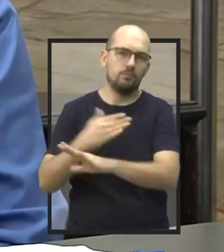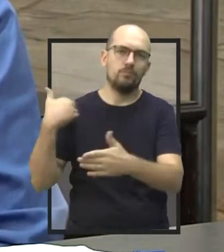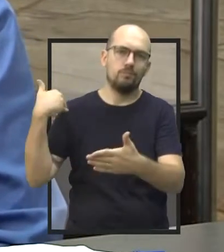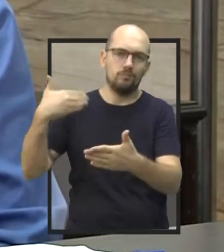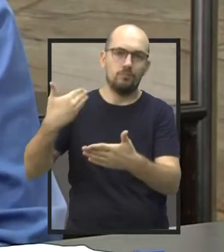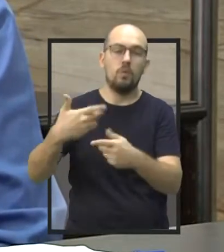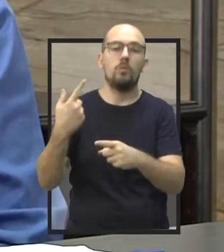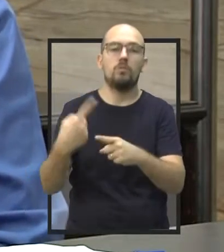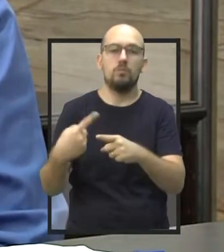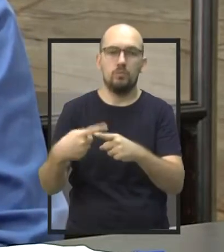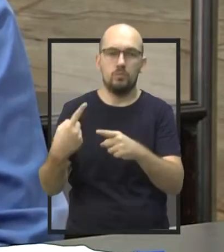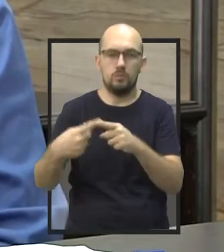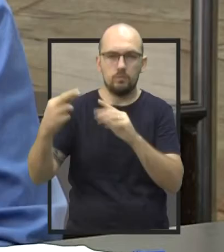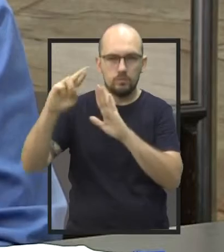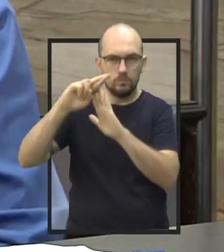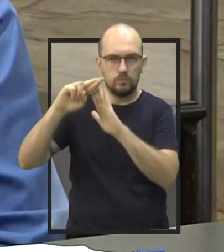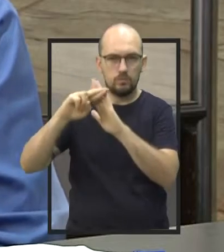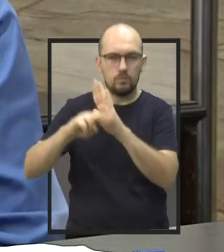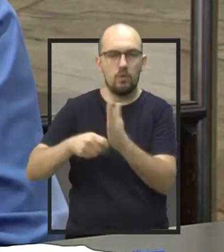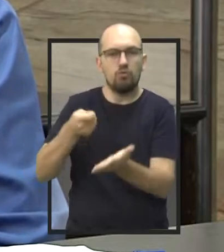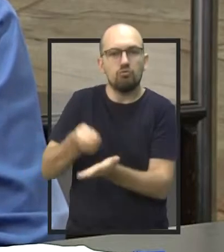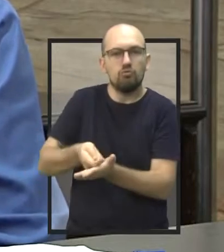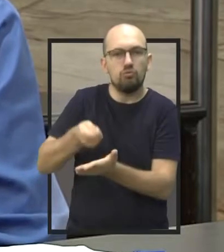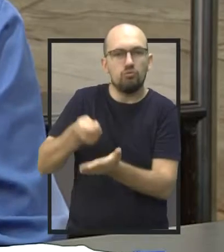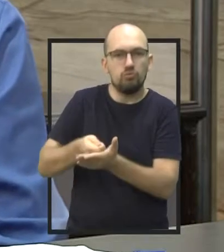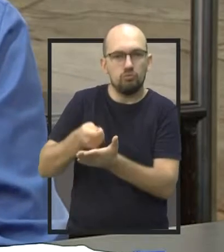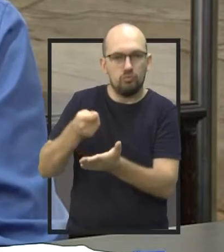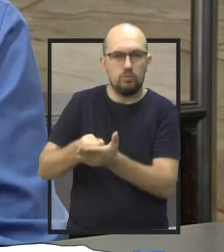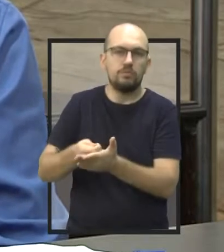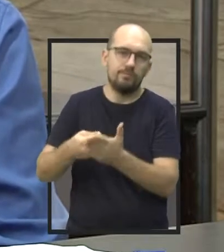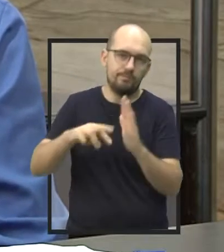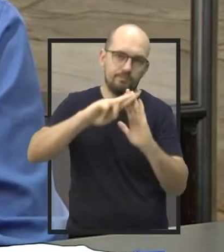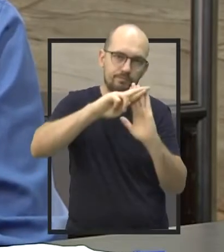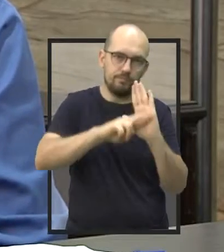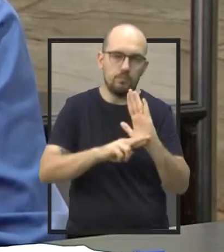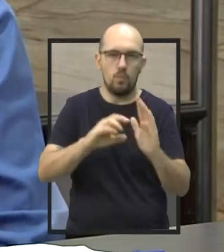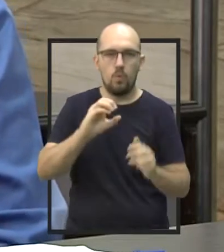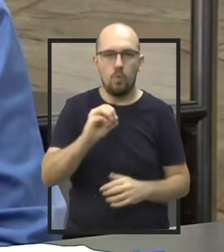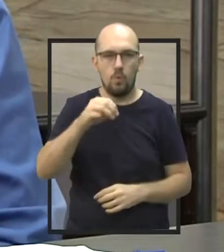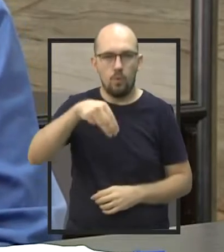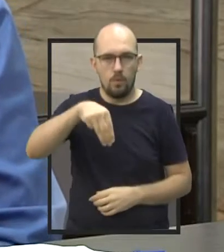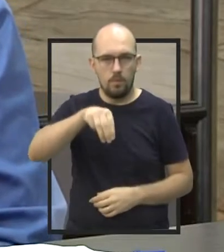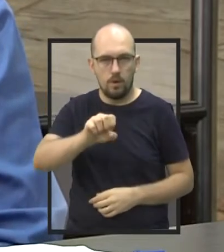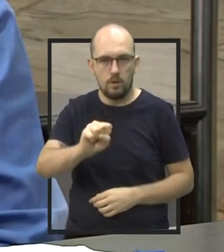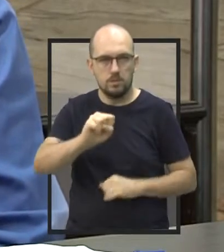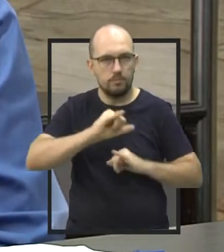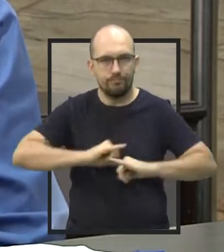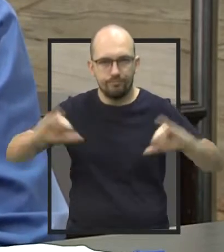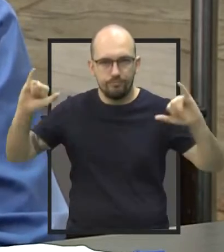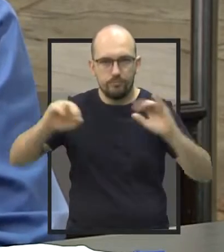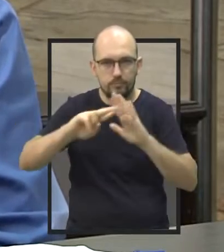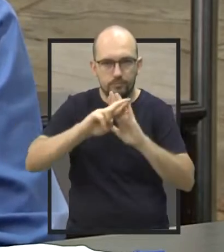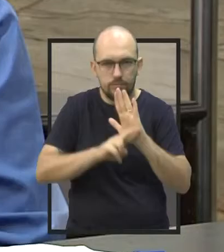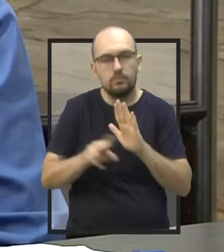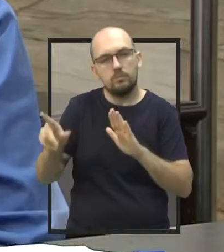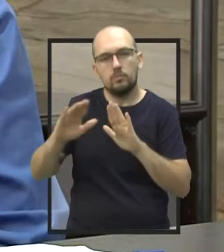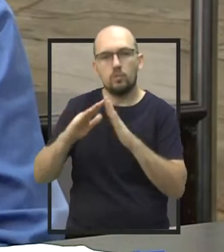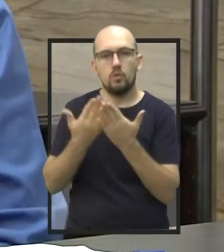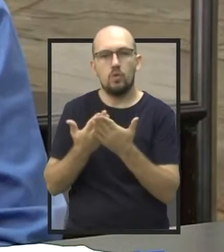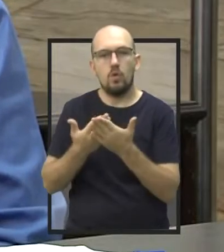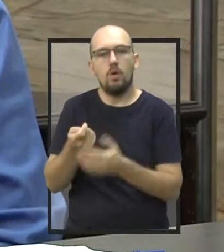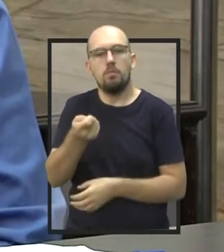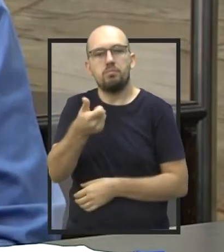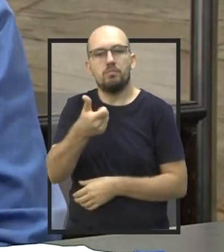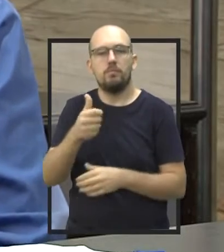de seguir os protocolos exigidos pela Organização Mundial de Saúde. As escolas particulares estão